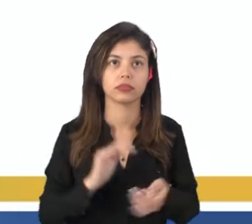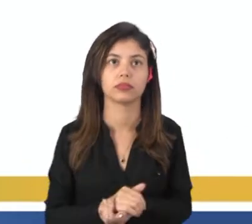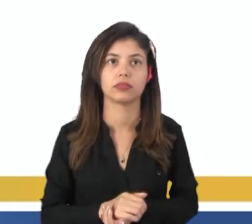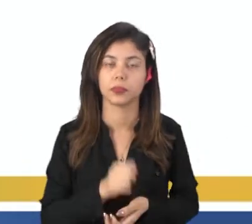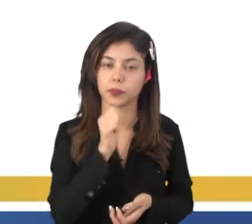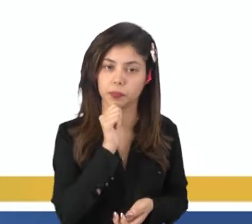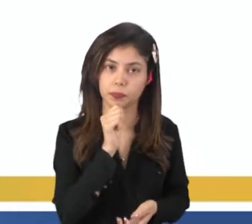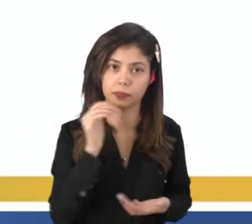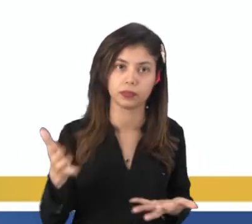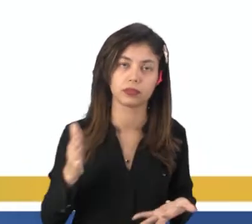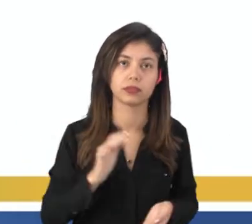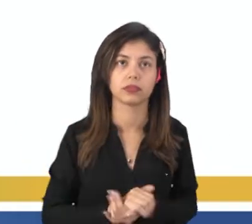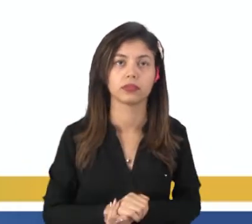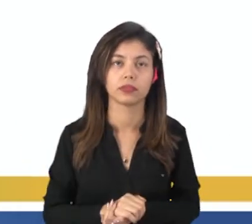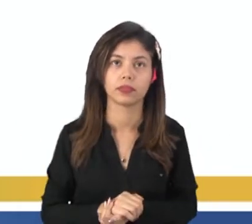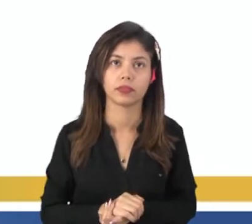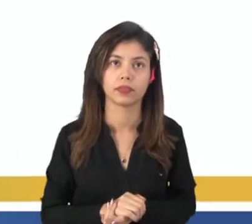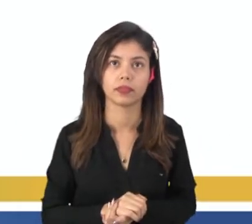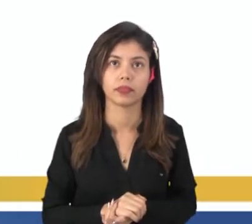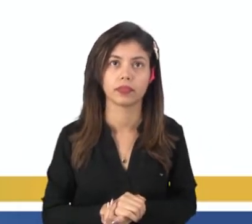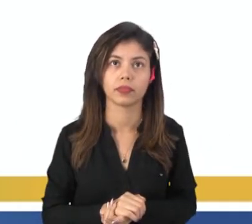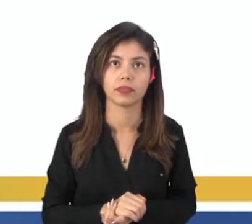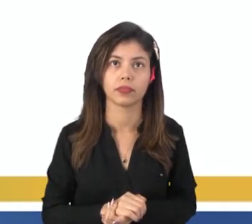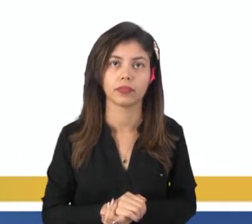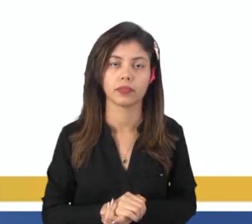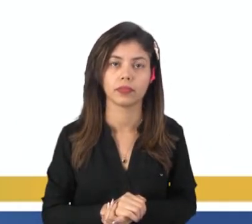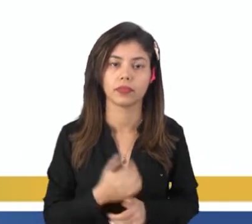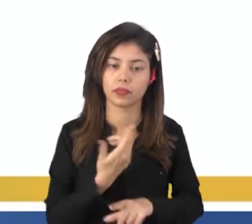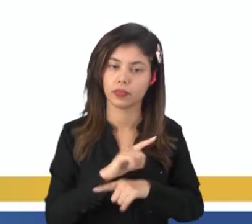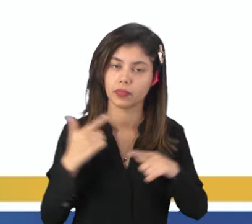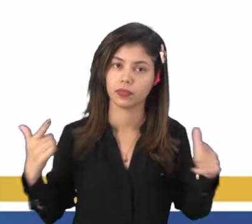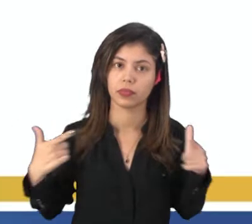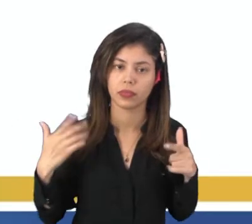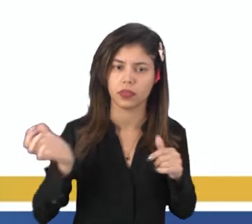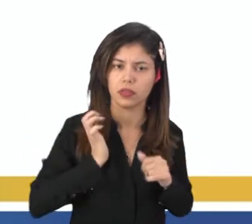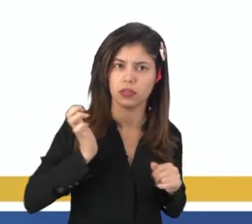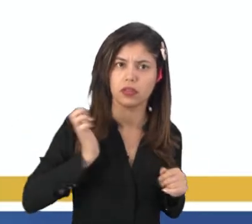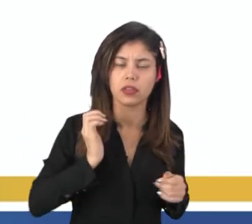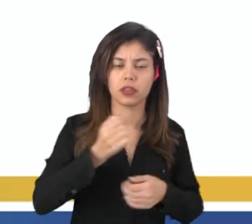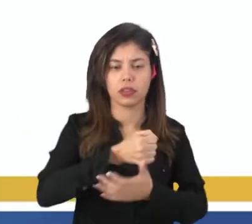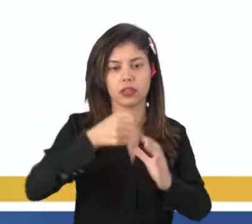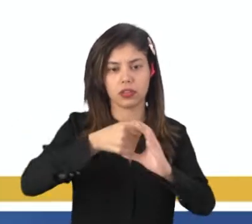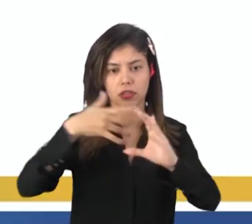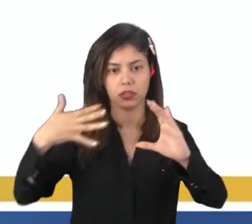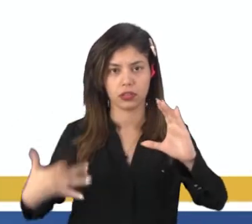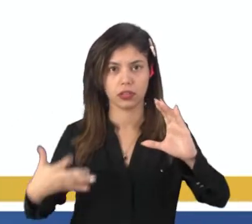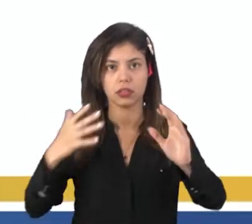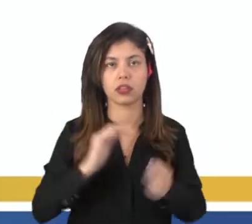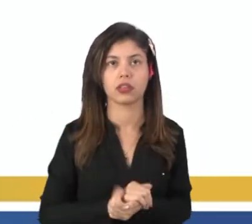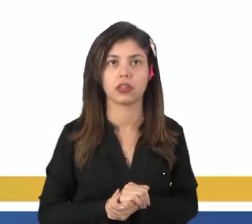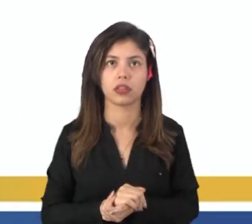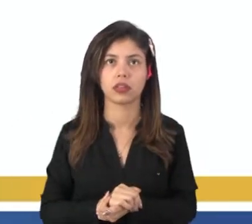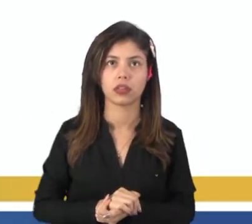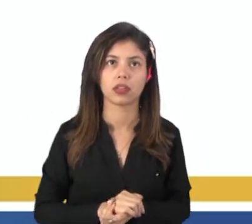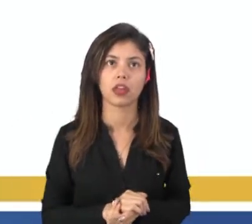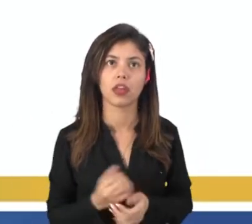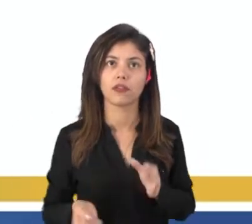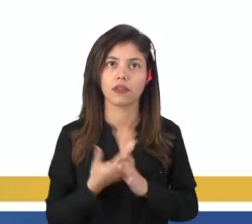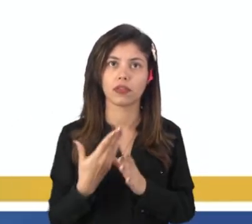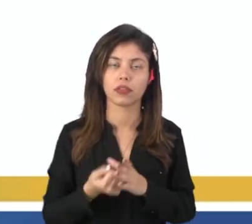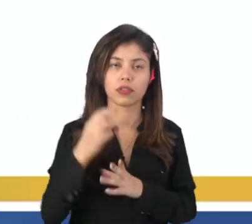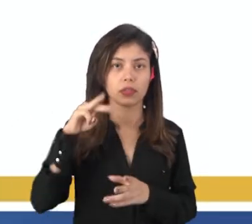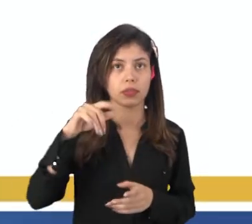E, além disso, por ela, né, ser tão grande, ser tão rica em espécies e tão ricas em fontes, né,